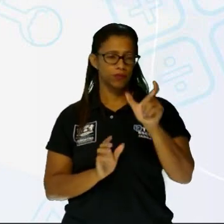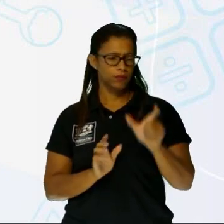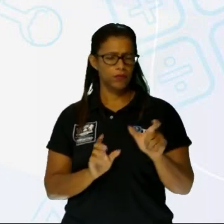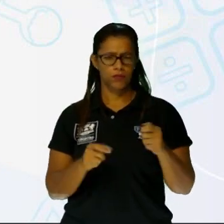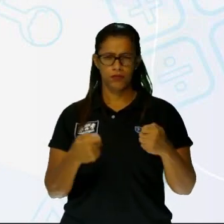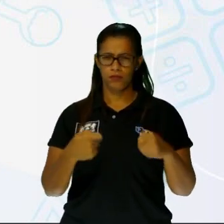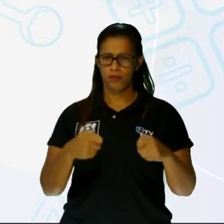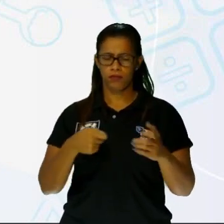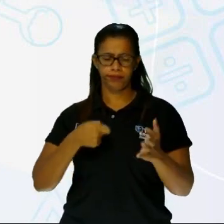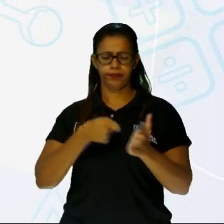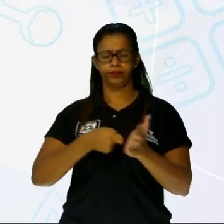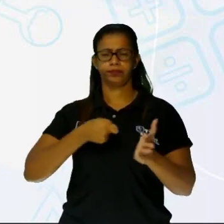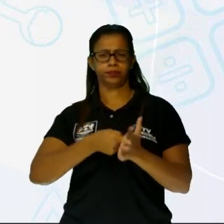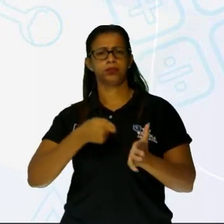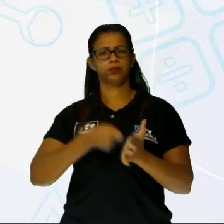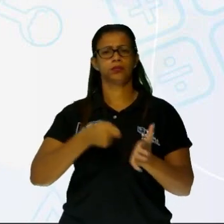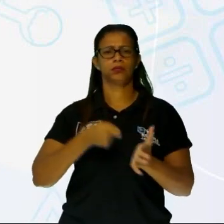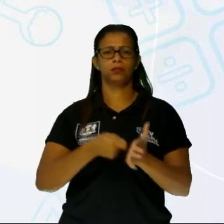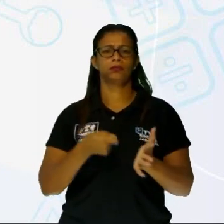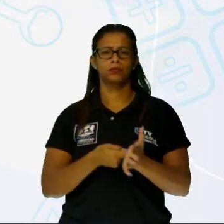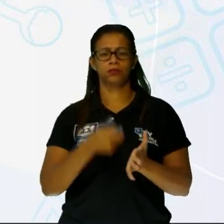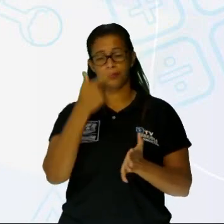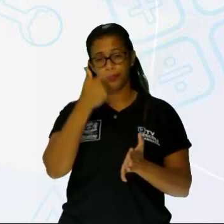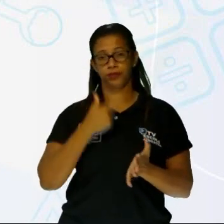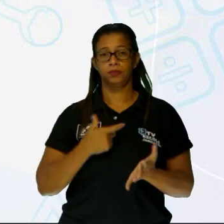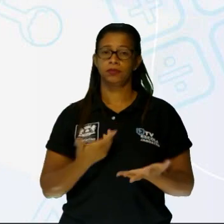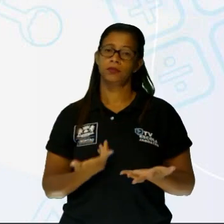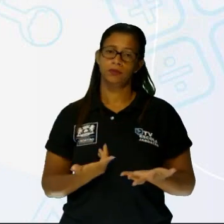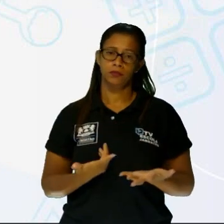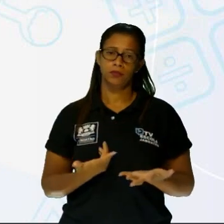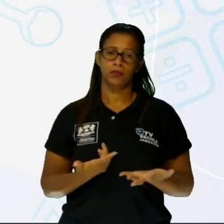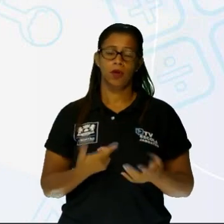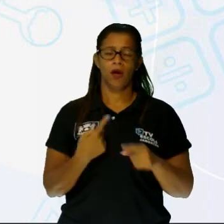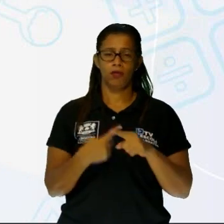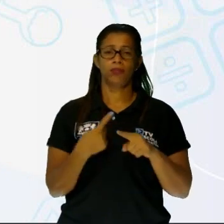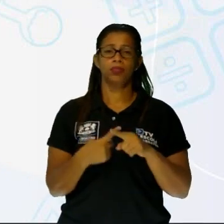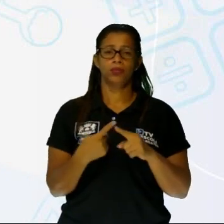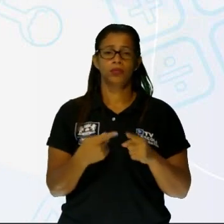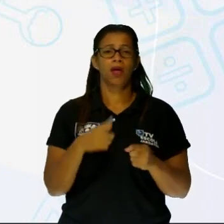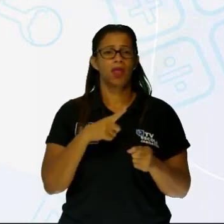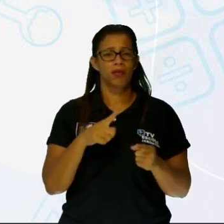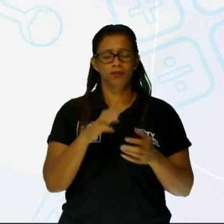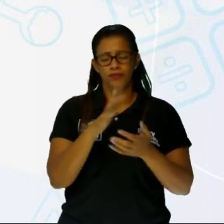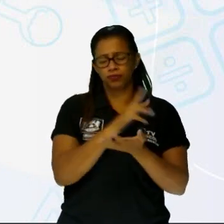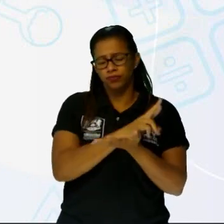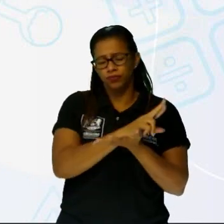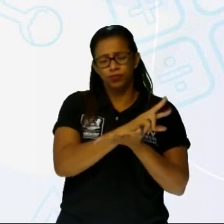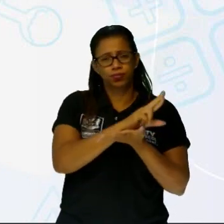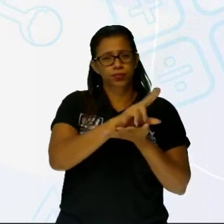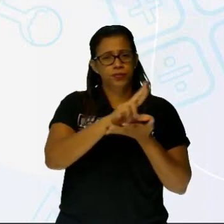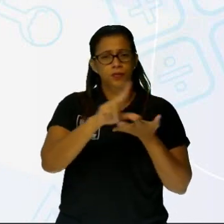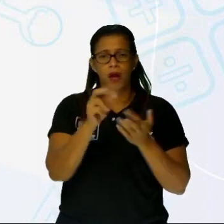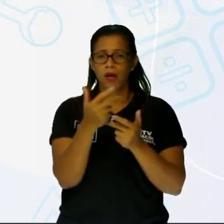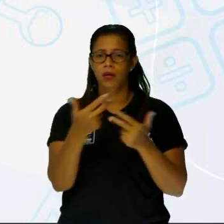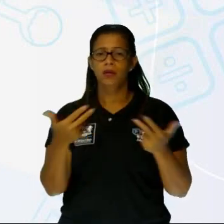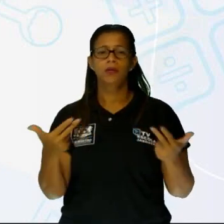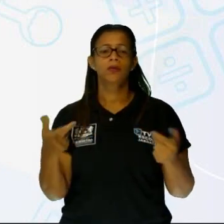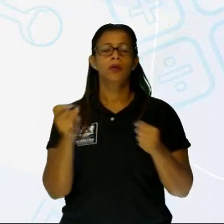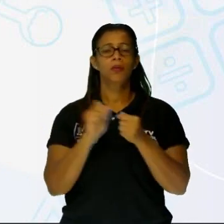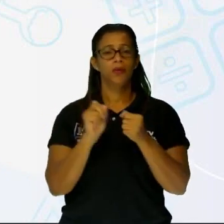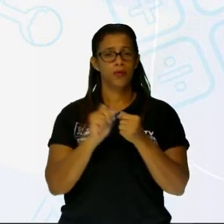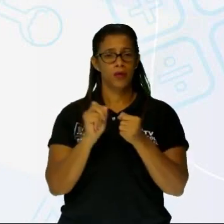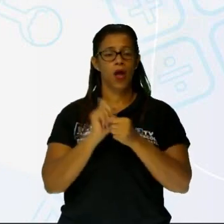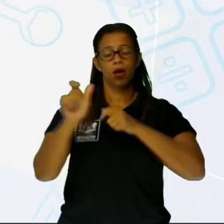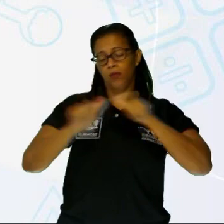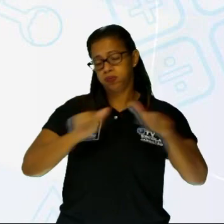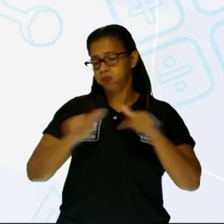mesmo, certo? Por quê? Porque ele tem várias demandas aí para fazer, né? E daí ele está trabalhando ali, ó, todo